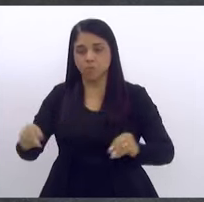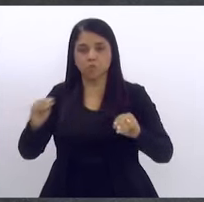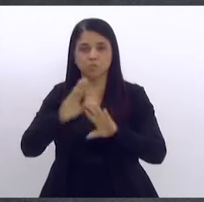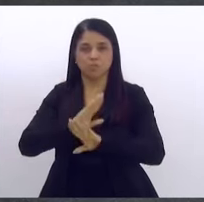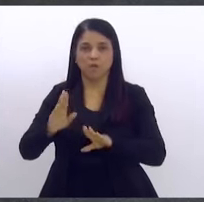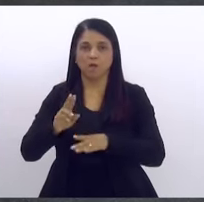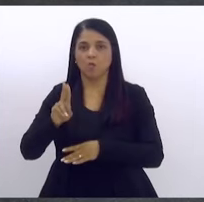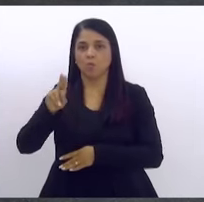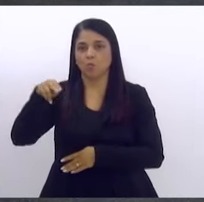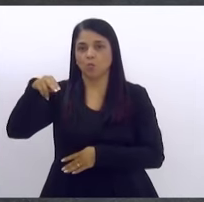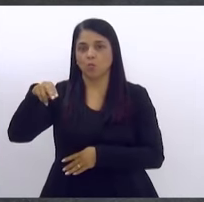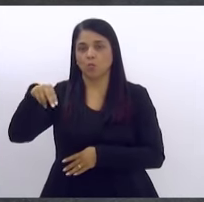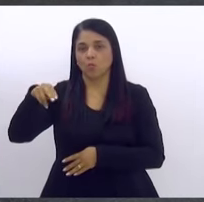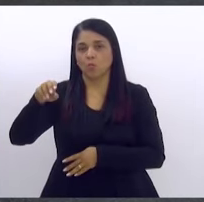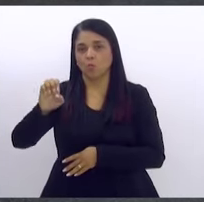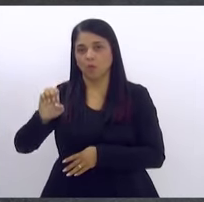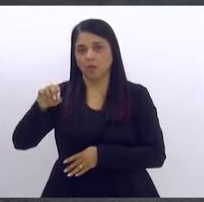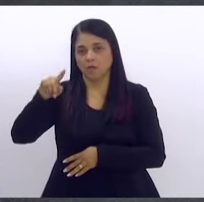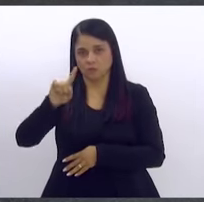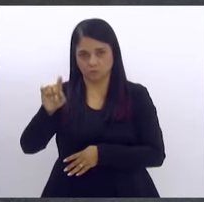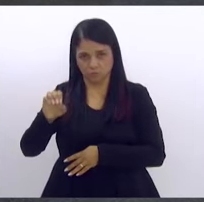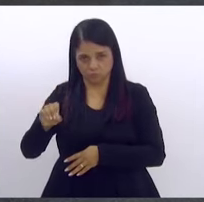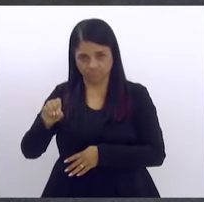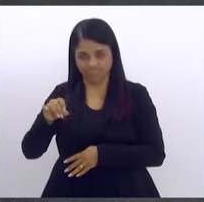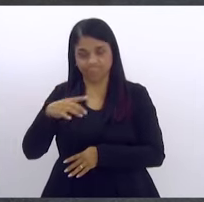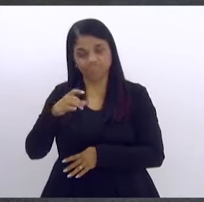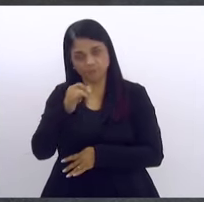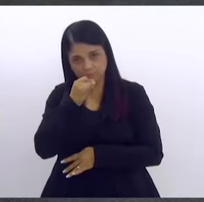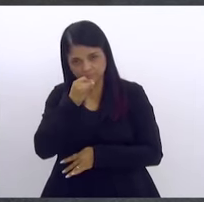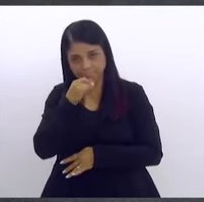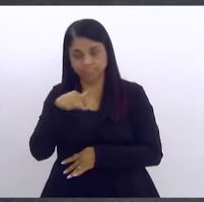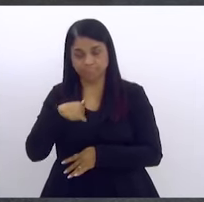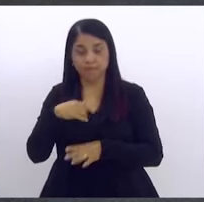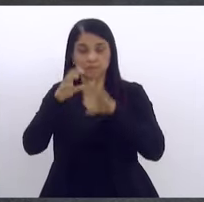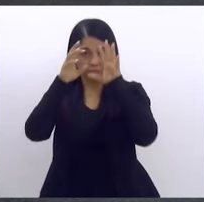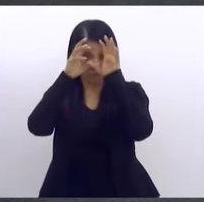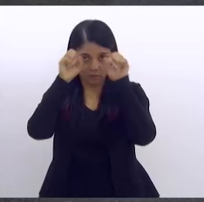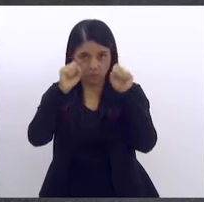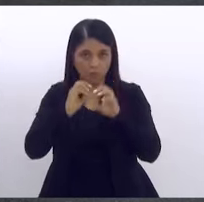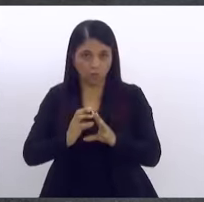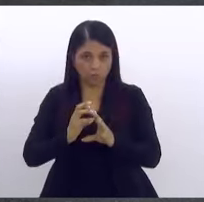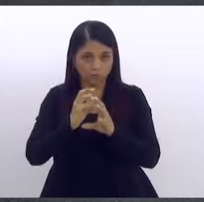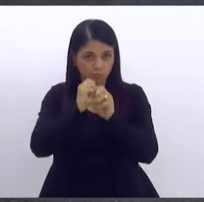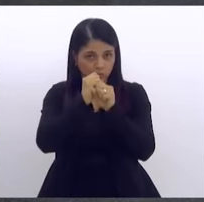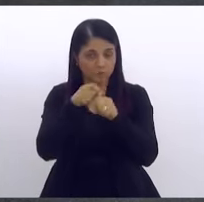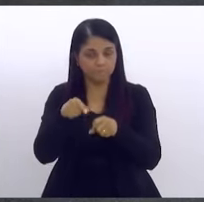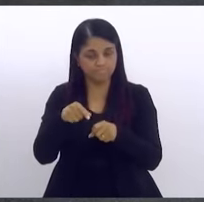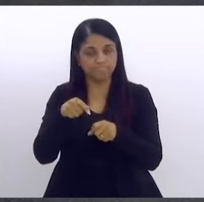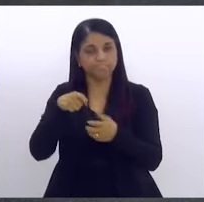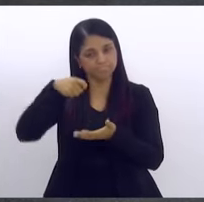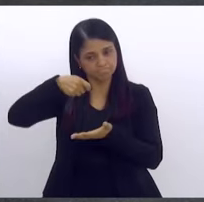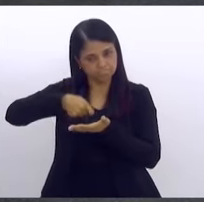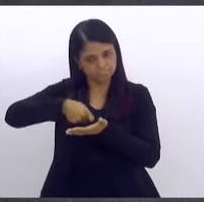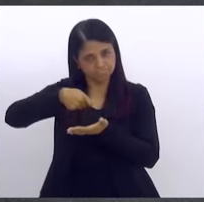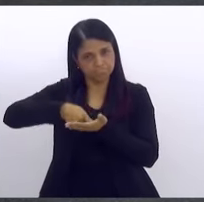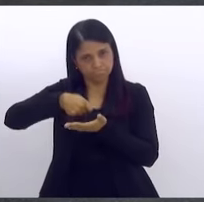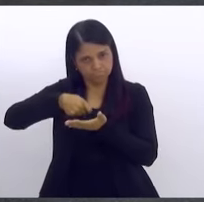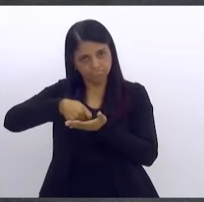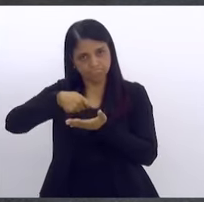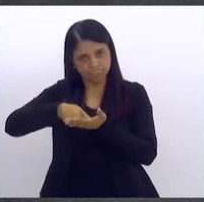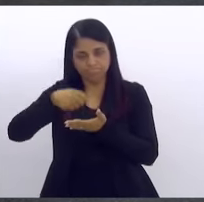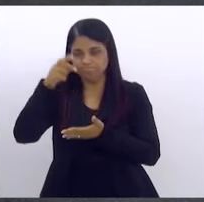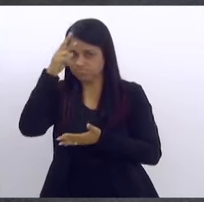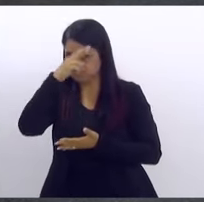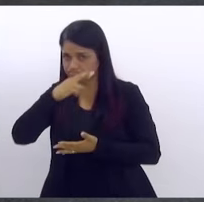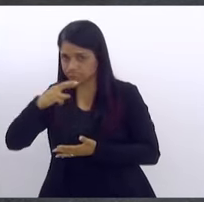nossa tristeza. Mas o Tribunal de Contas fez seu dever de casa muito bem